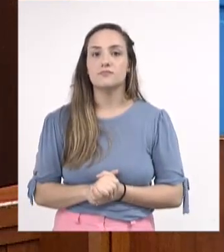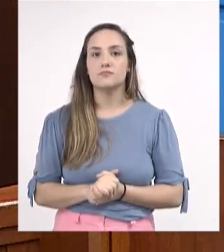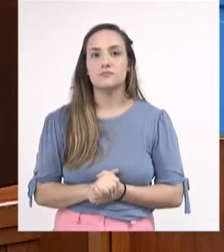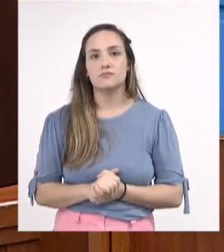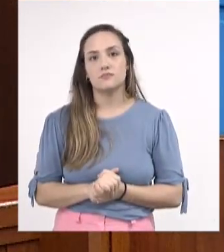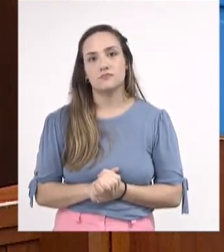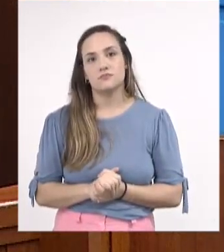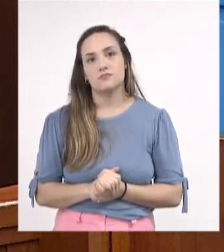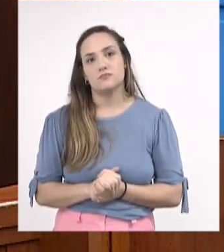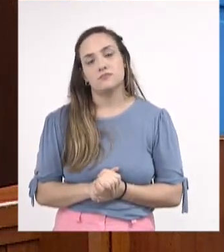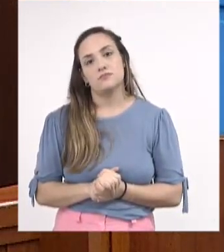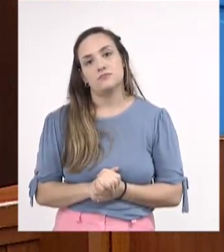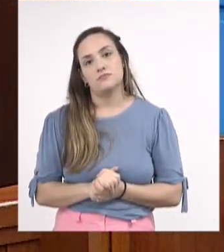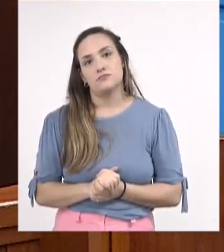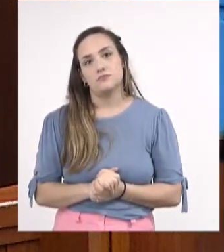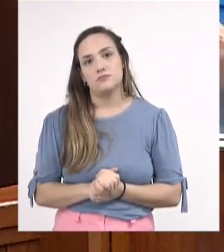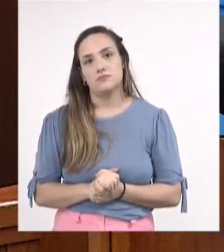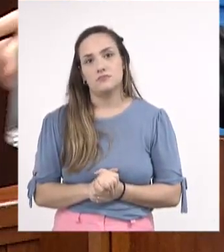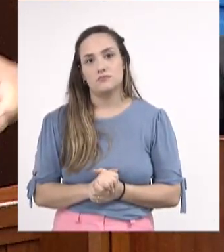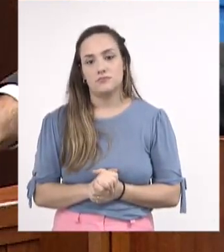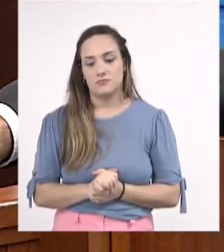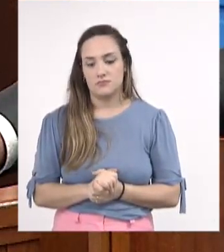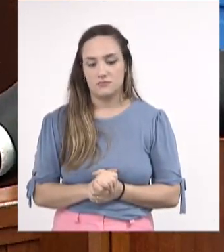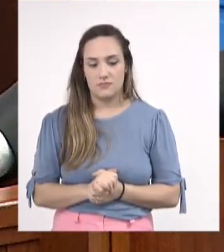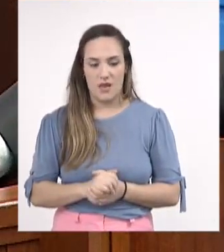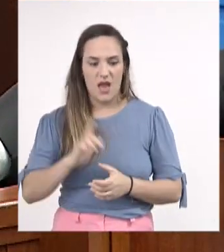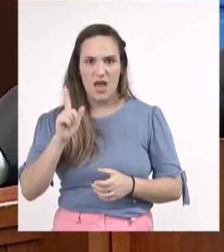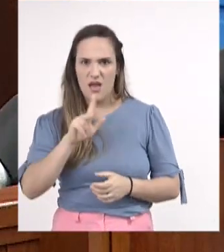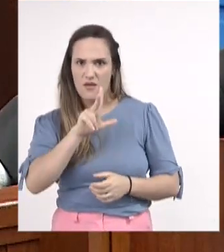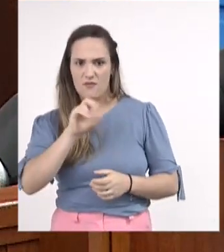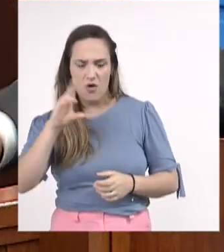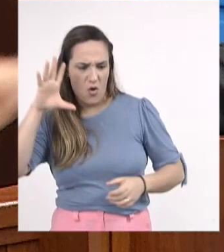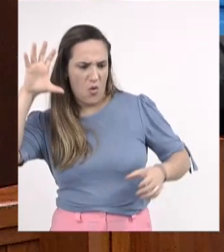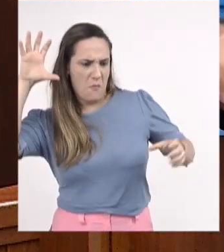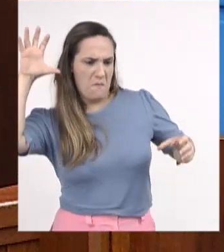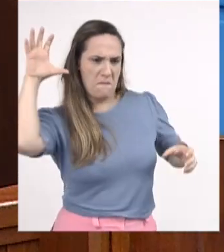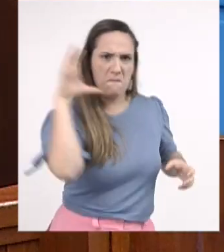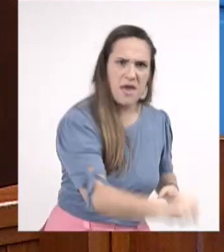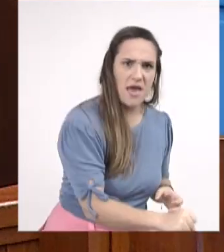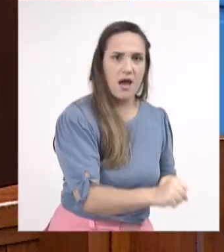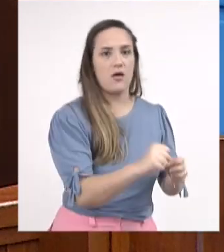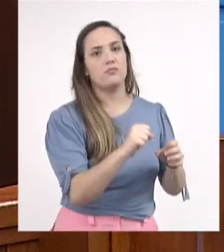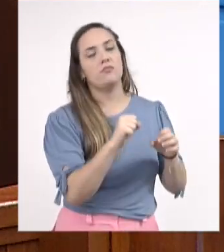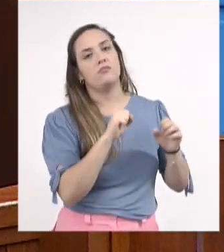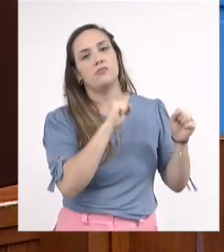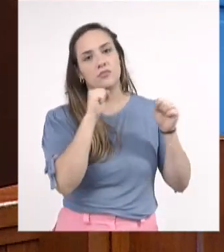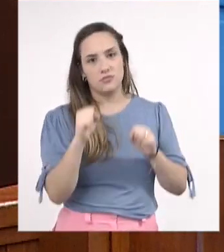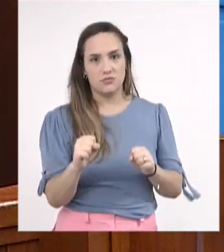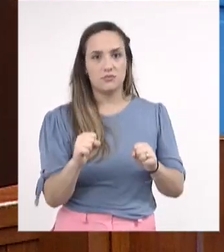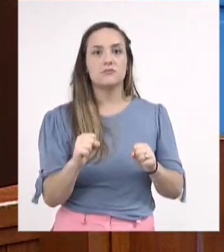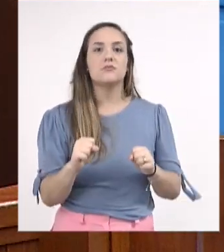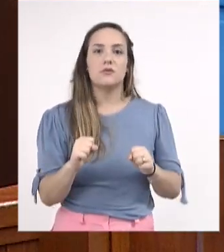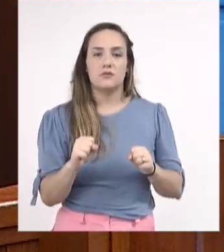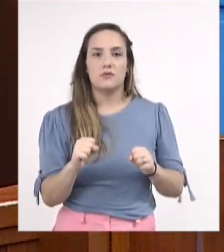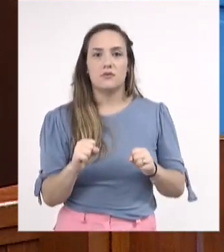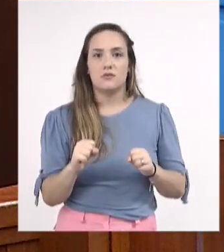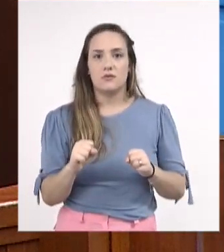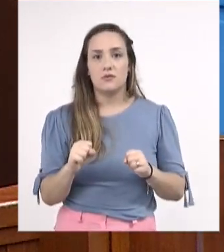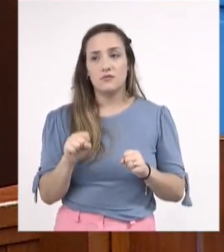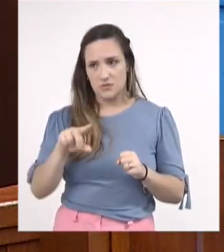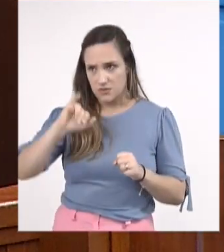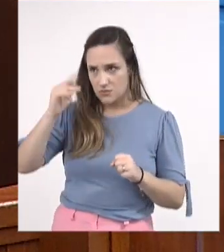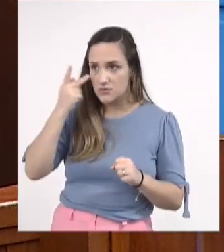Vamos tomar o poder O que é diferente de ganhar a eleição sabe de quem é essa frase Deputado